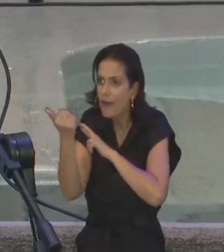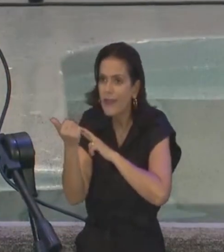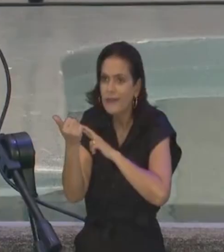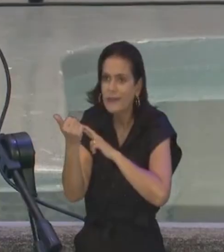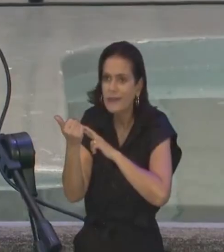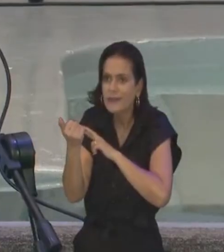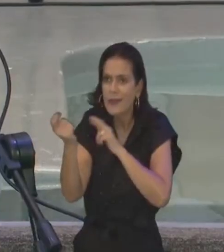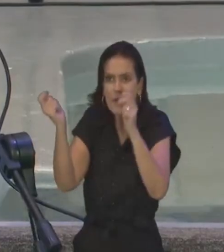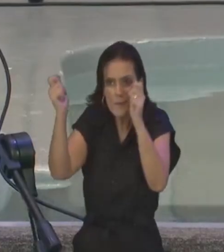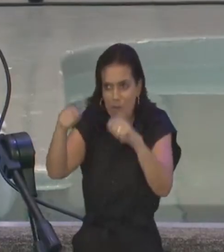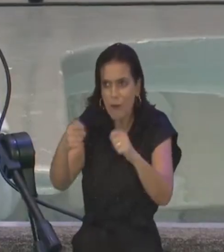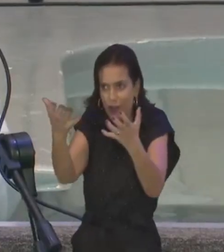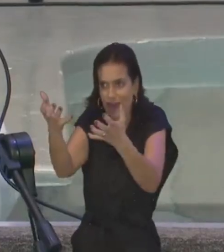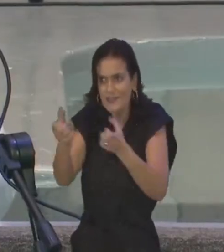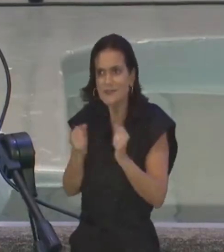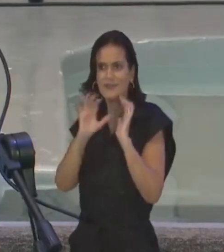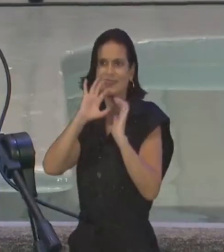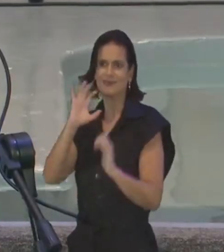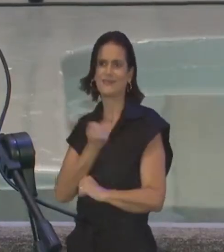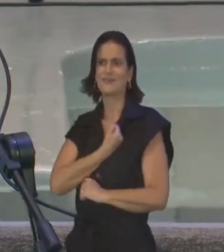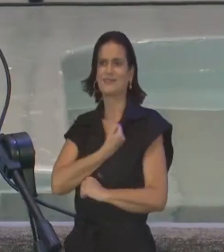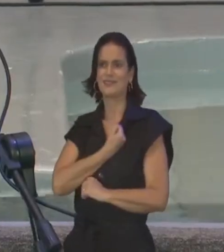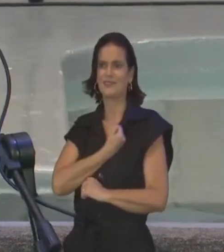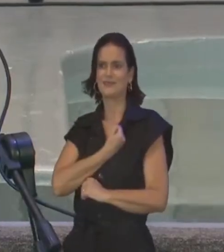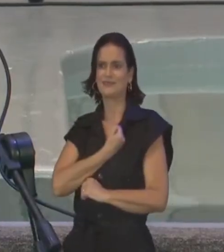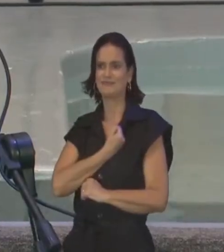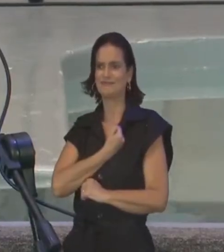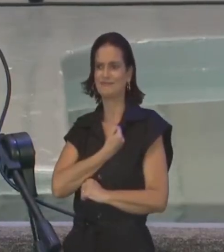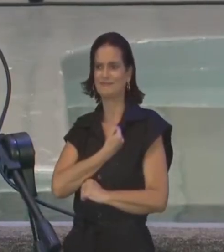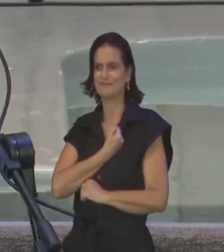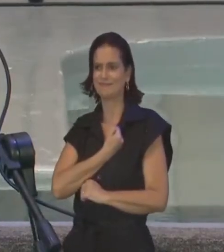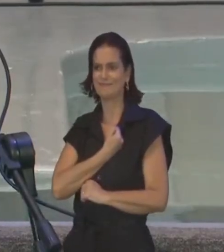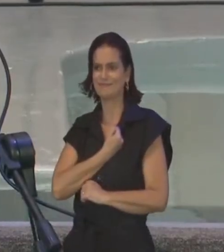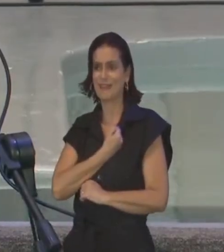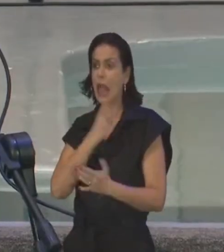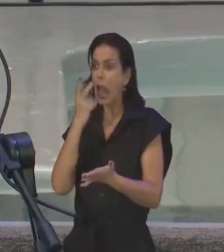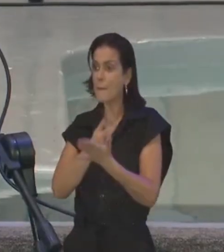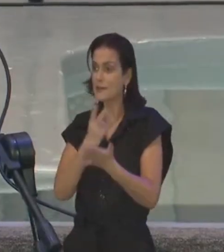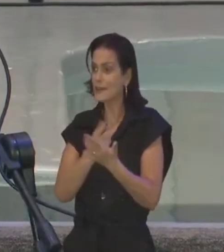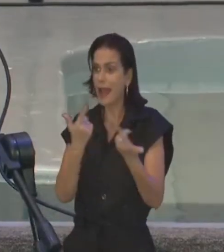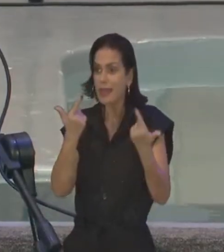comprem, comam, bebam sem dinheiro.